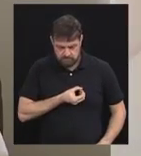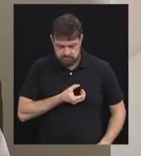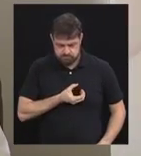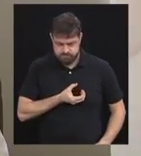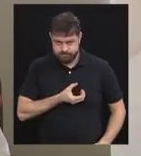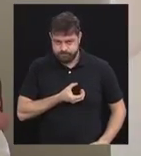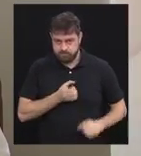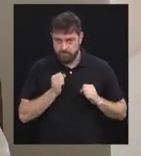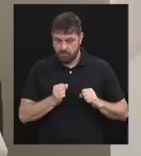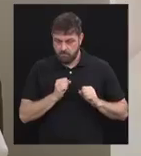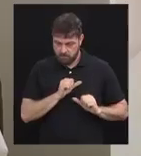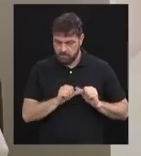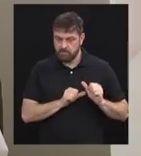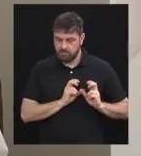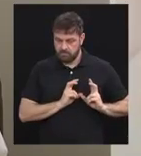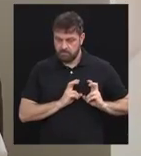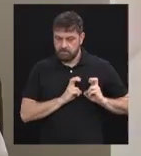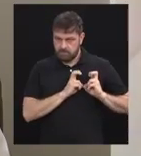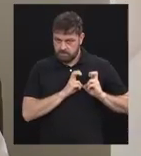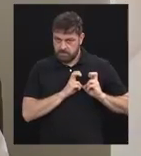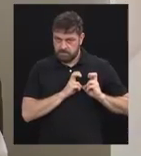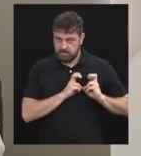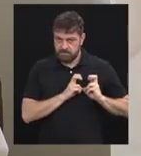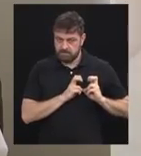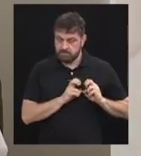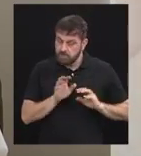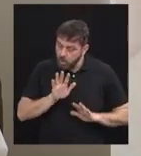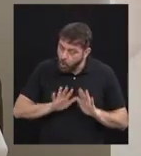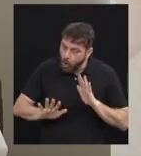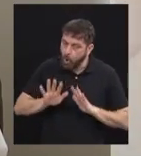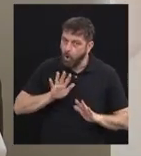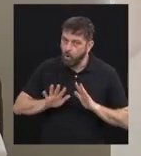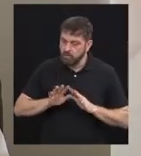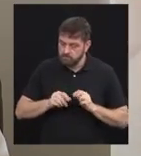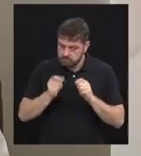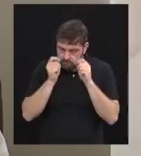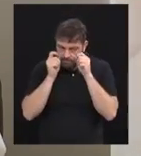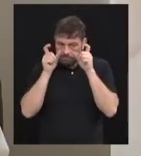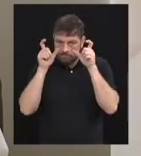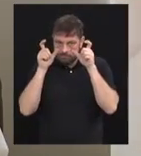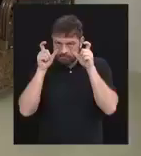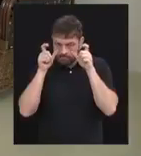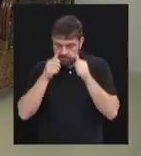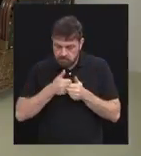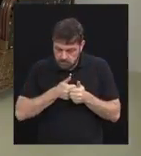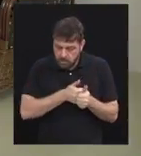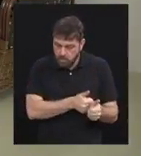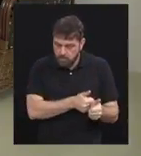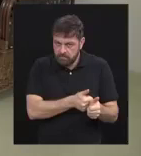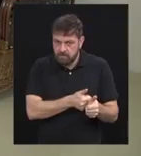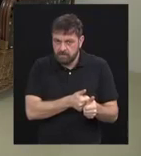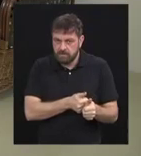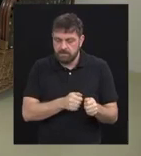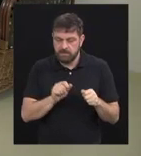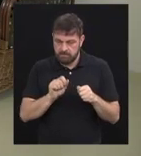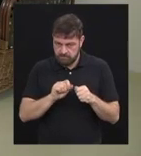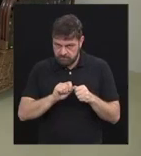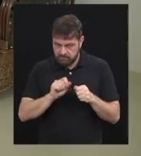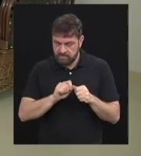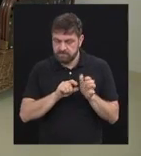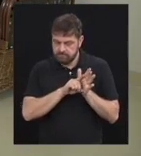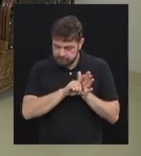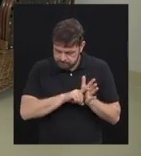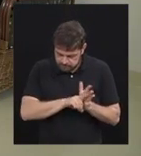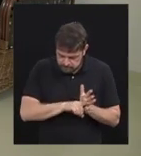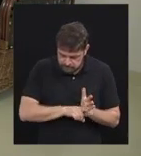alto grau, pode se transformar em câncer de mama. Tem que tomar bastante precaução nesses casos. Tem que fazer acompanhamento,